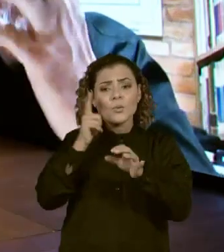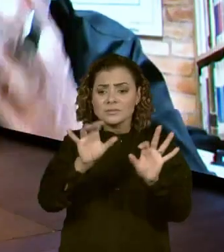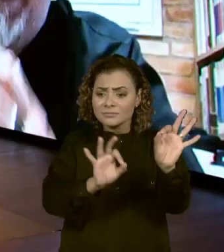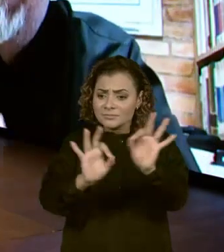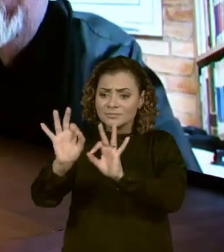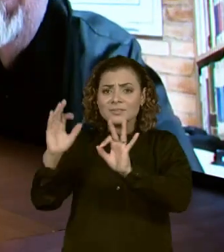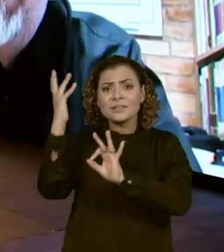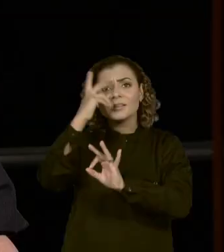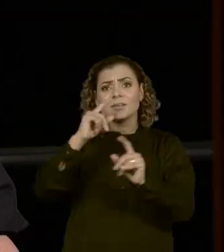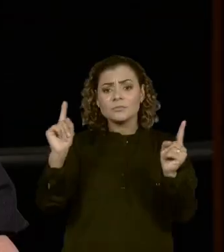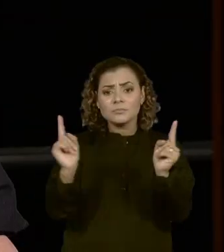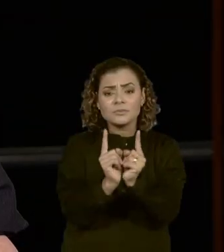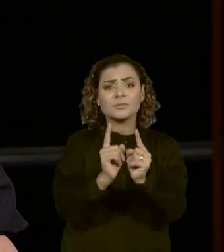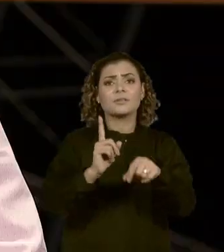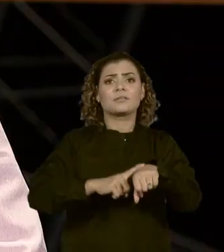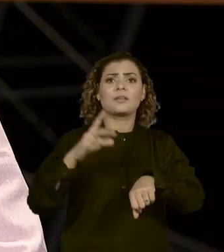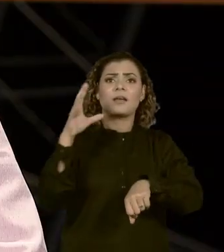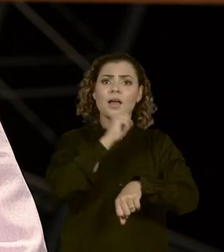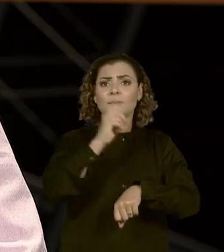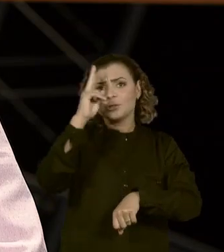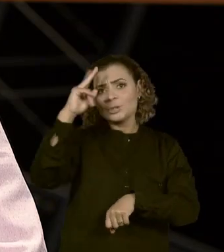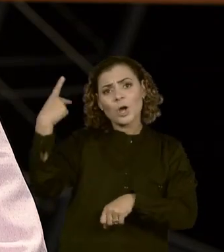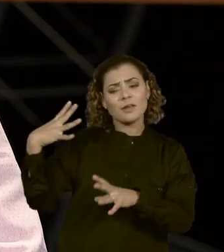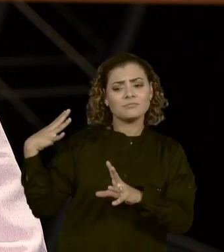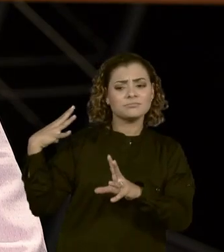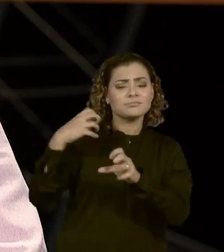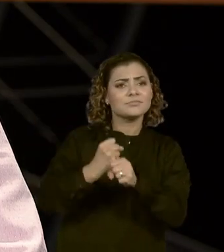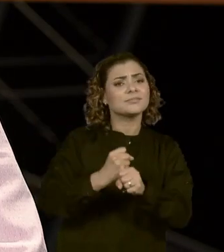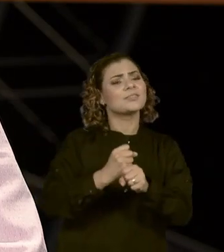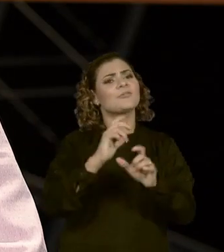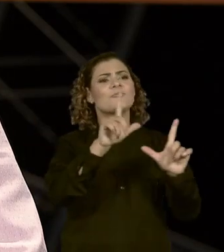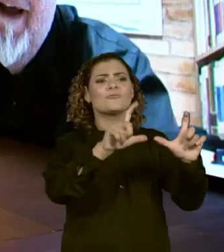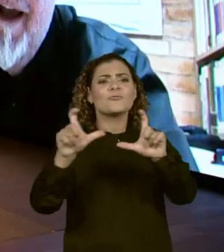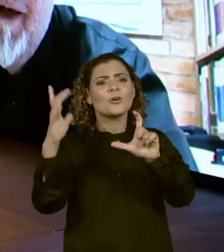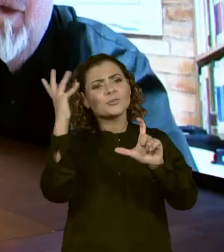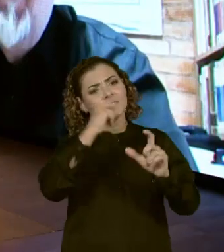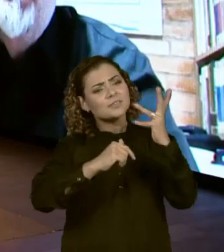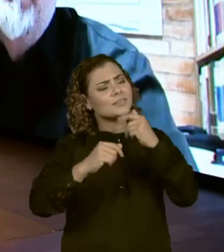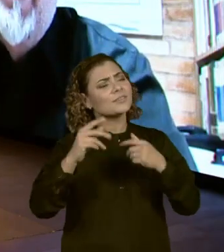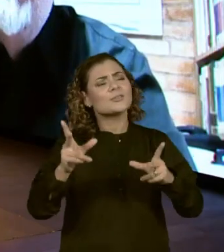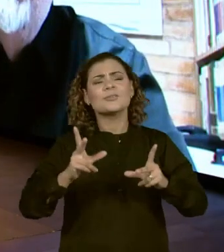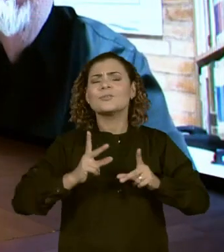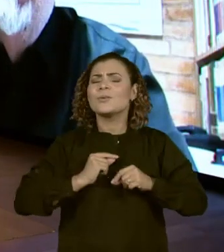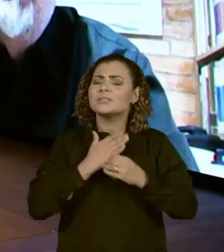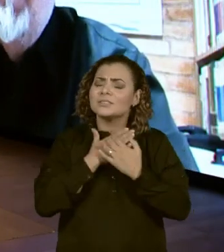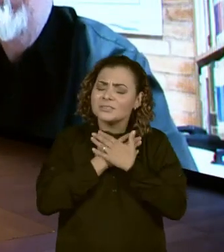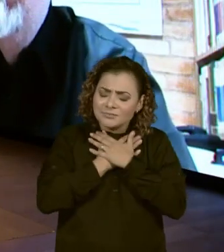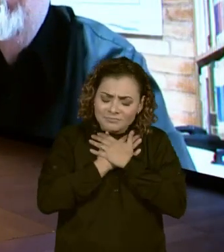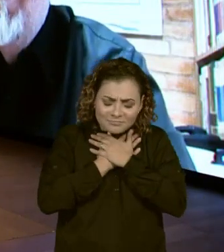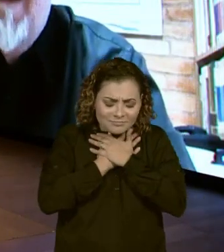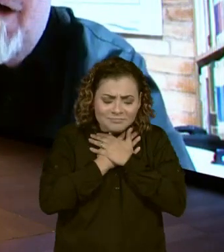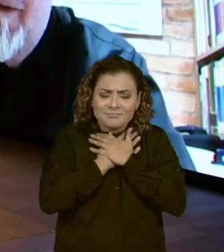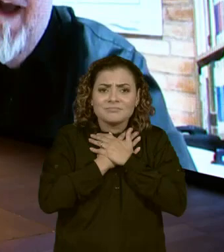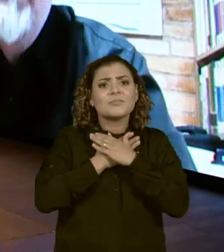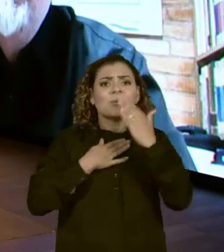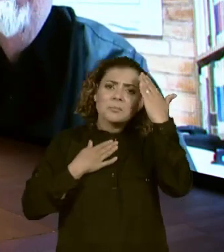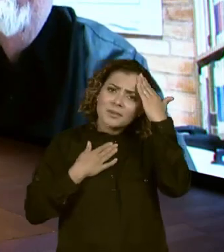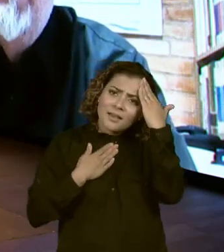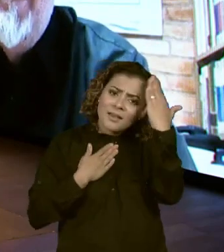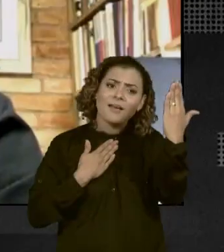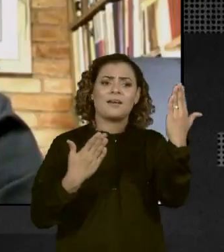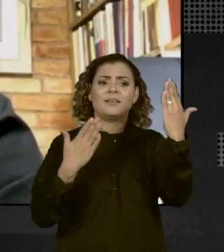emocionado aqui, porque a Vai-Vai é uma obsessão na minha vida. e ver esse carinho, como vocês